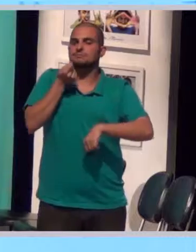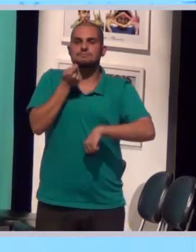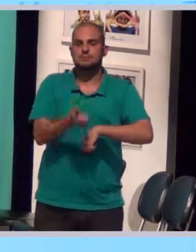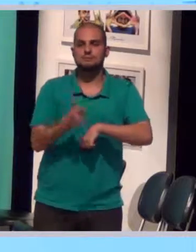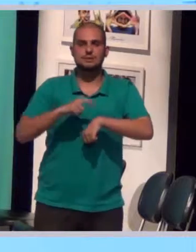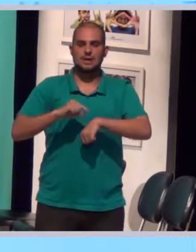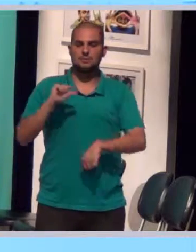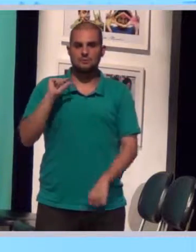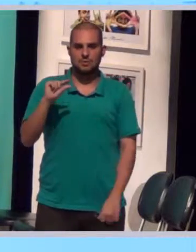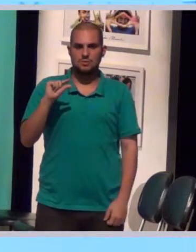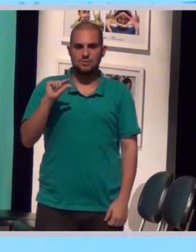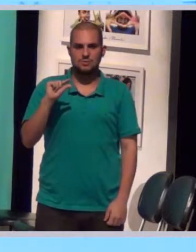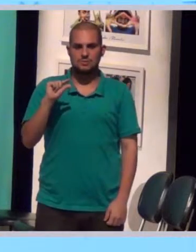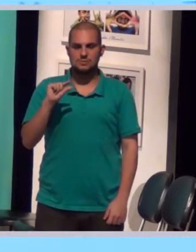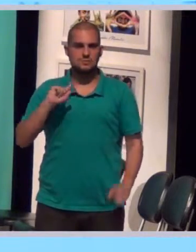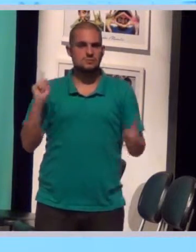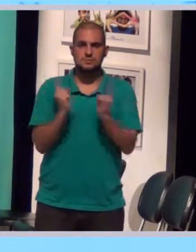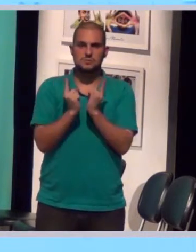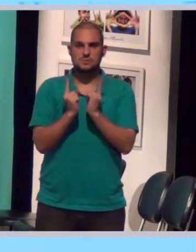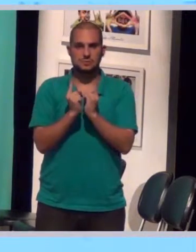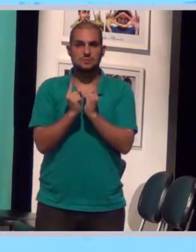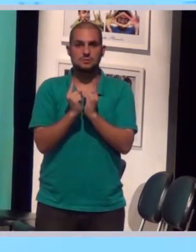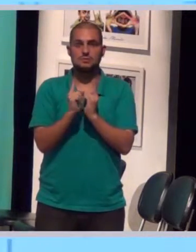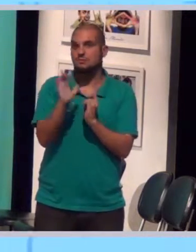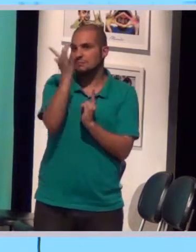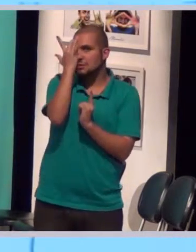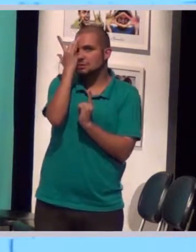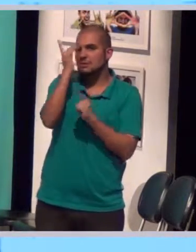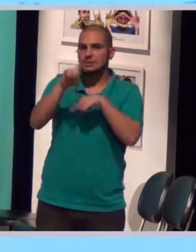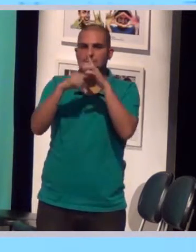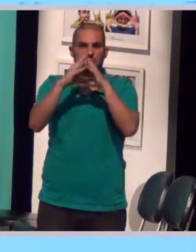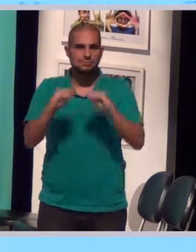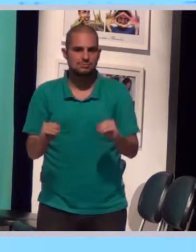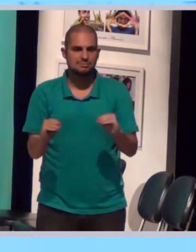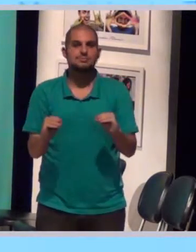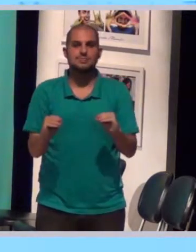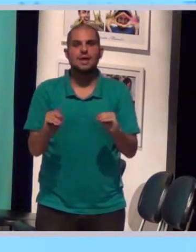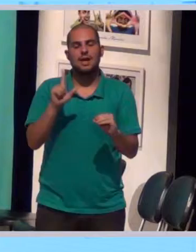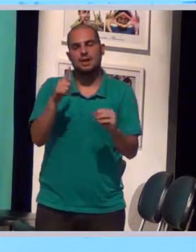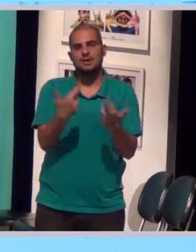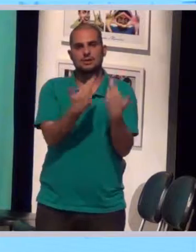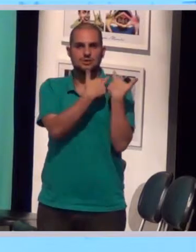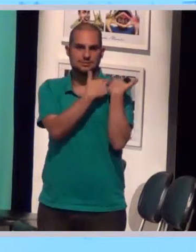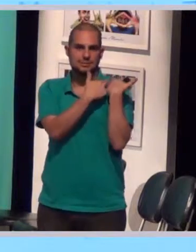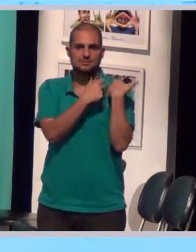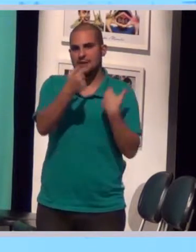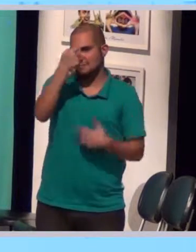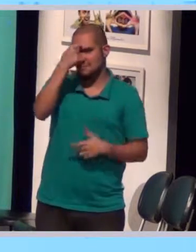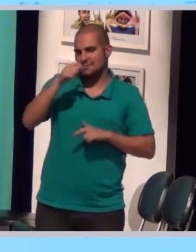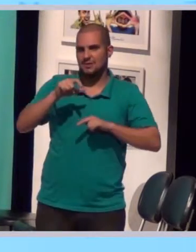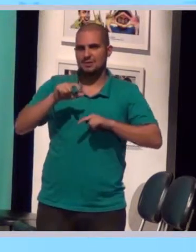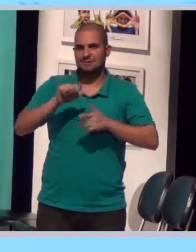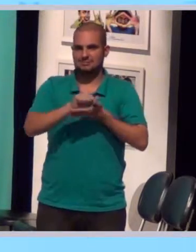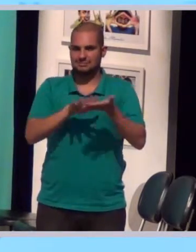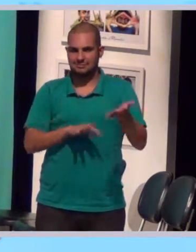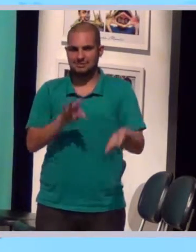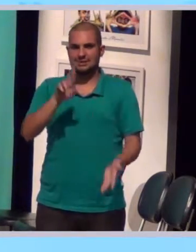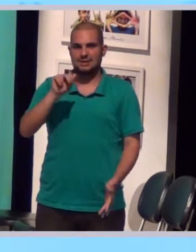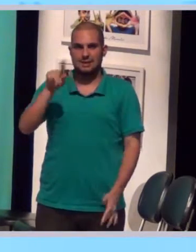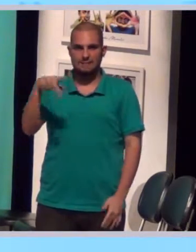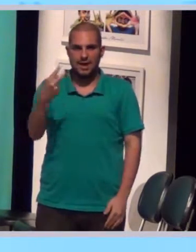você guardar uma informação por um período curto de tempo. Essa é a função da memória de trabalho: